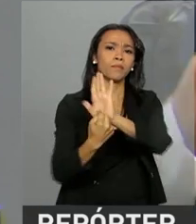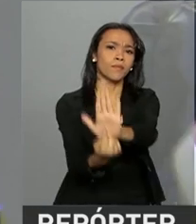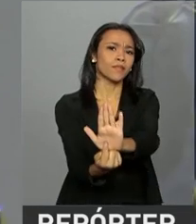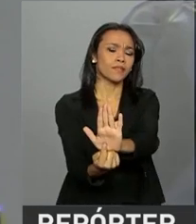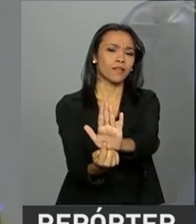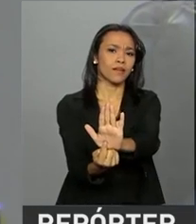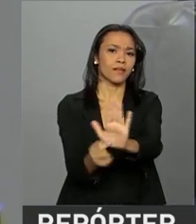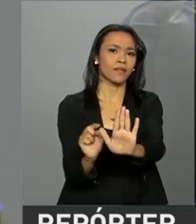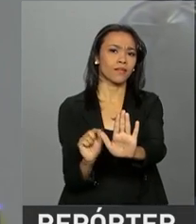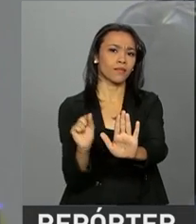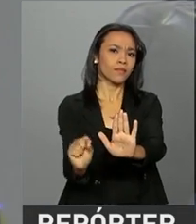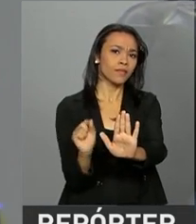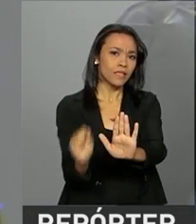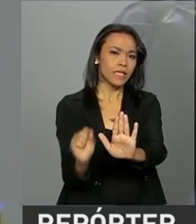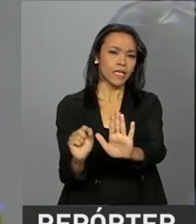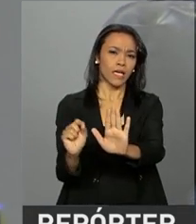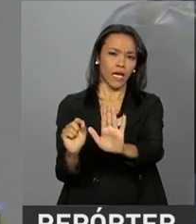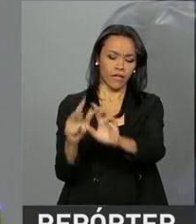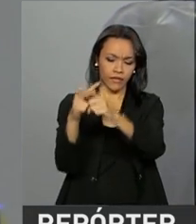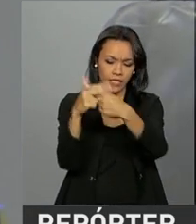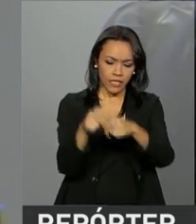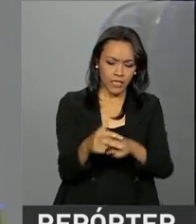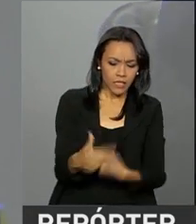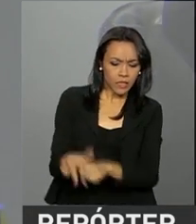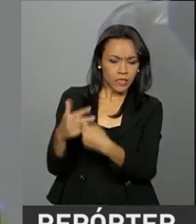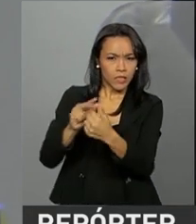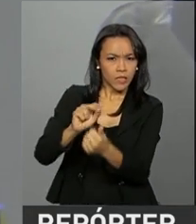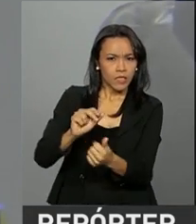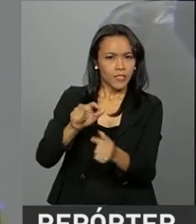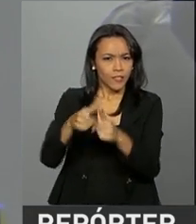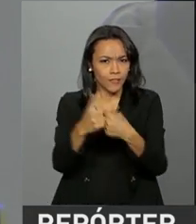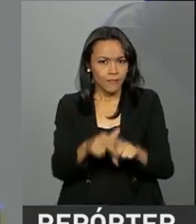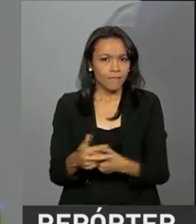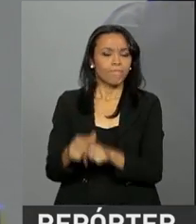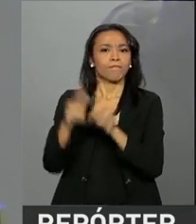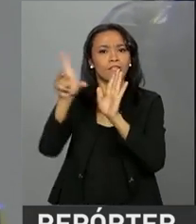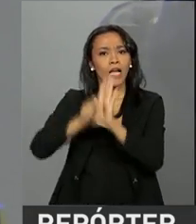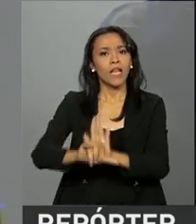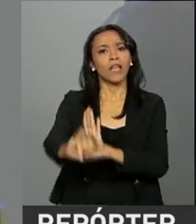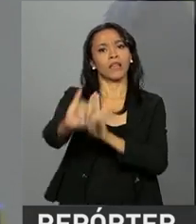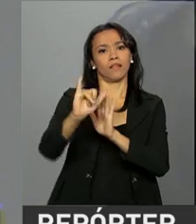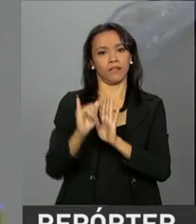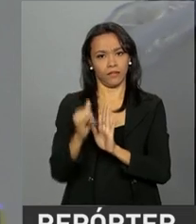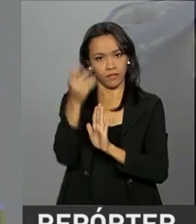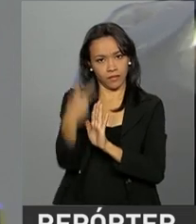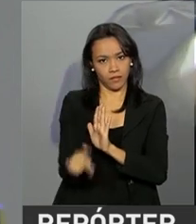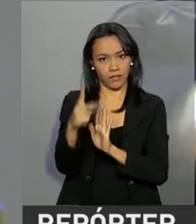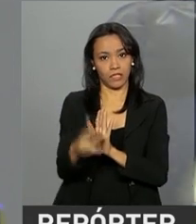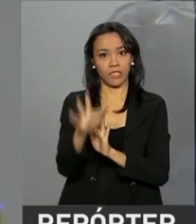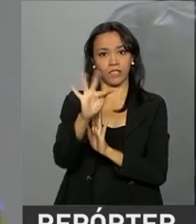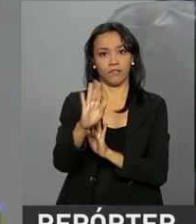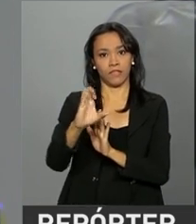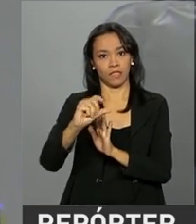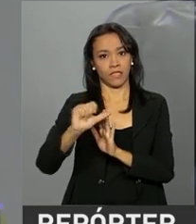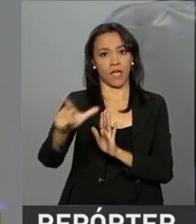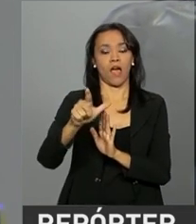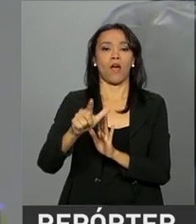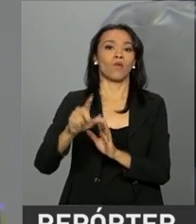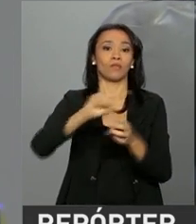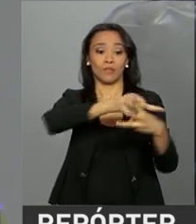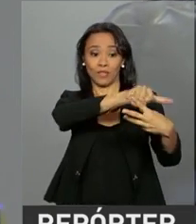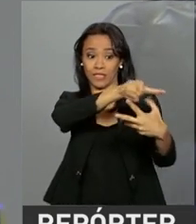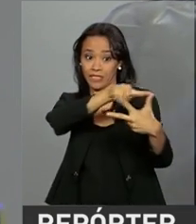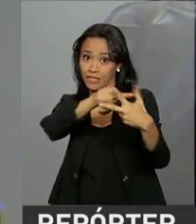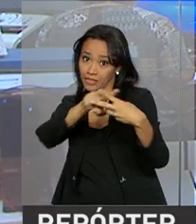uma atualização completa da lei da responsabilidade fiscal envolvendo os três entes da